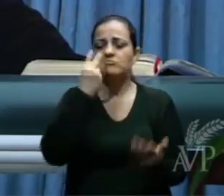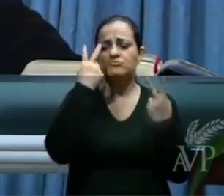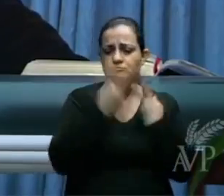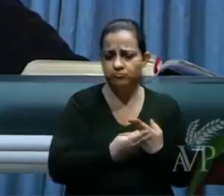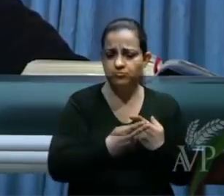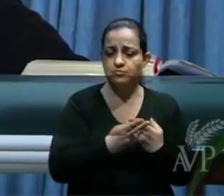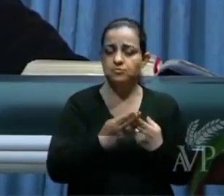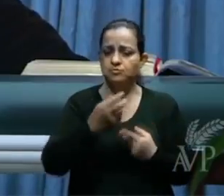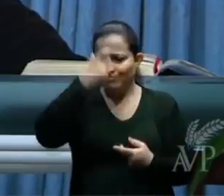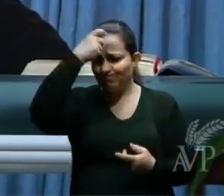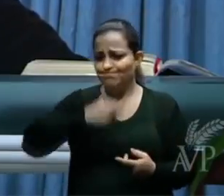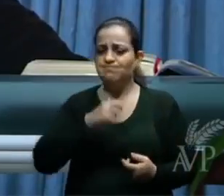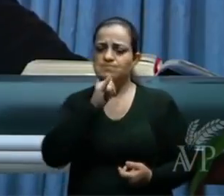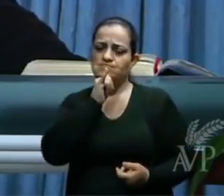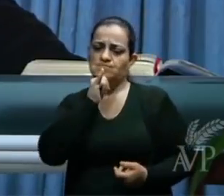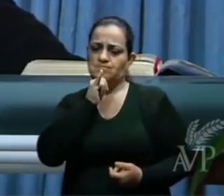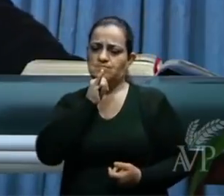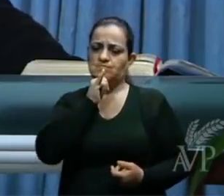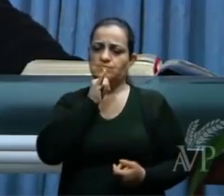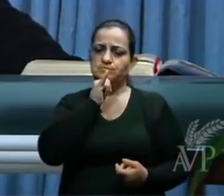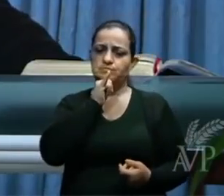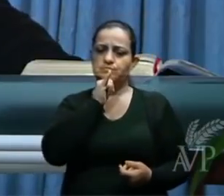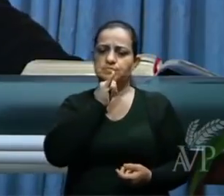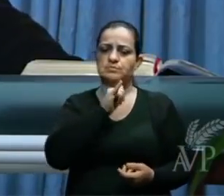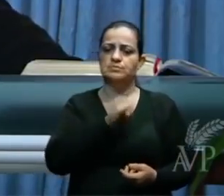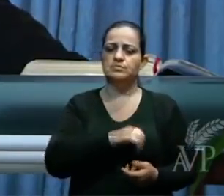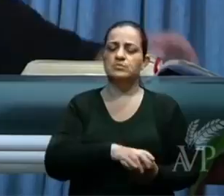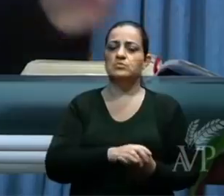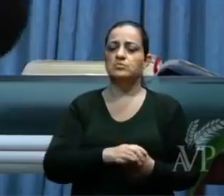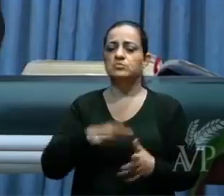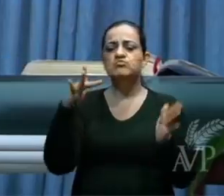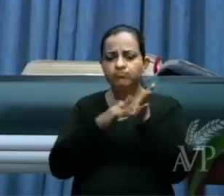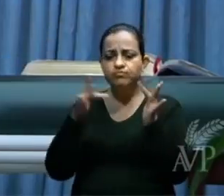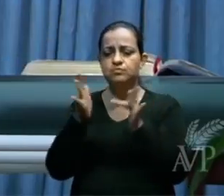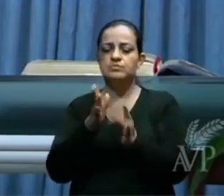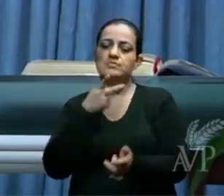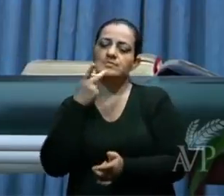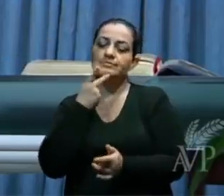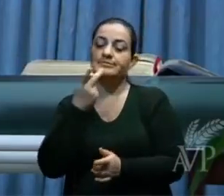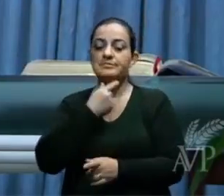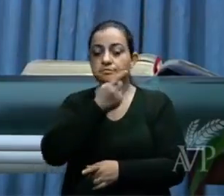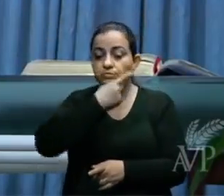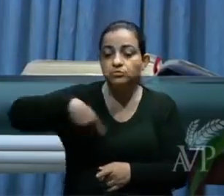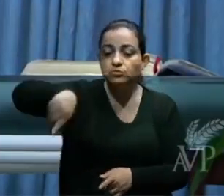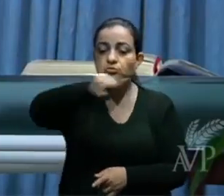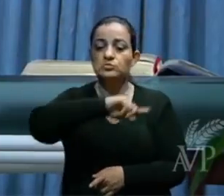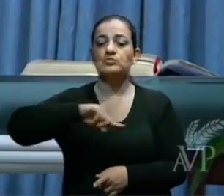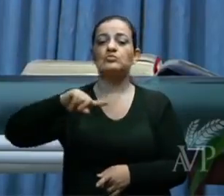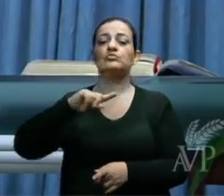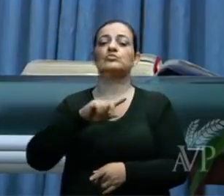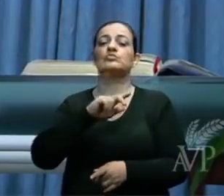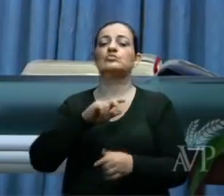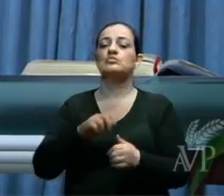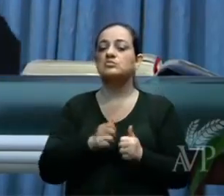seja você um exemplo jesus disse para os seus apóstolos que ele